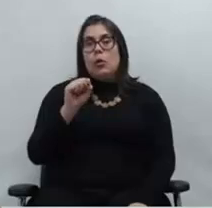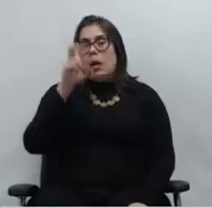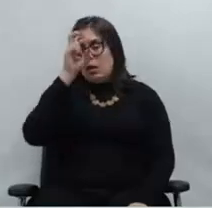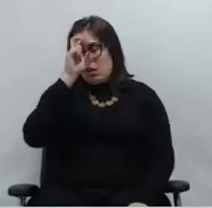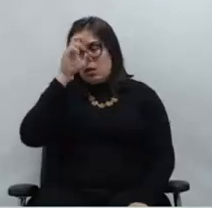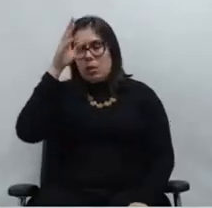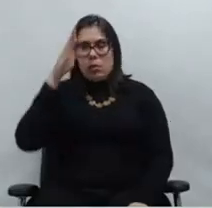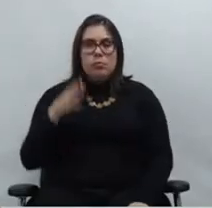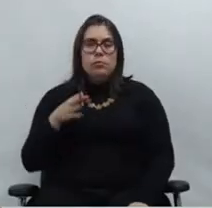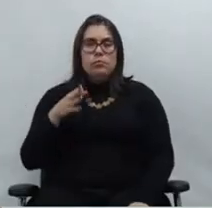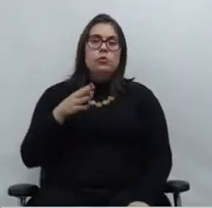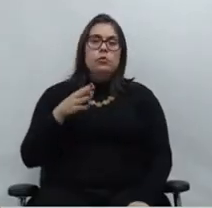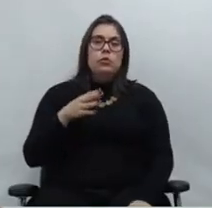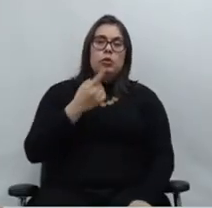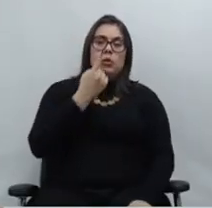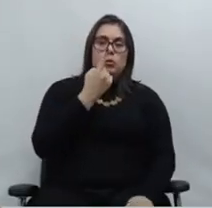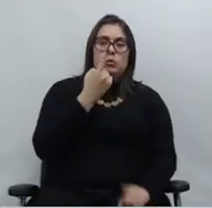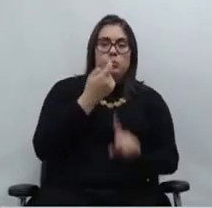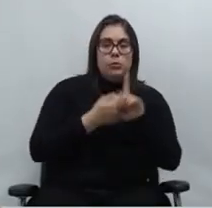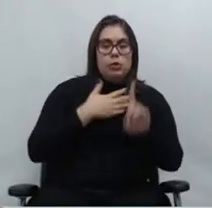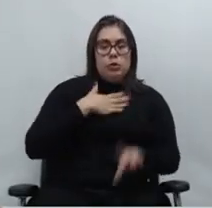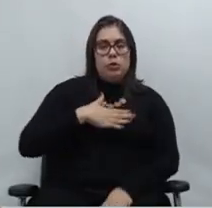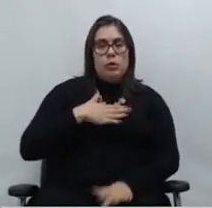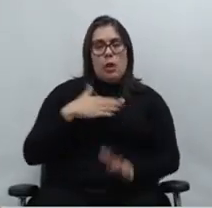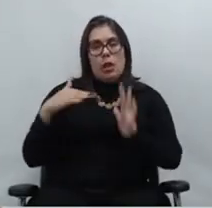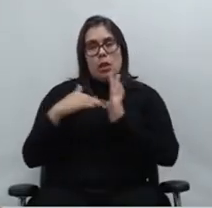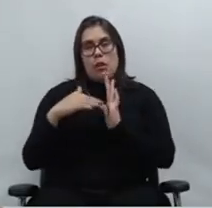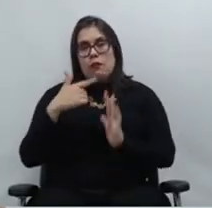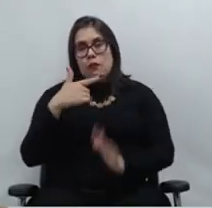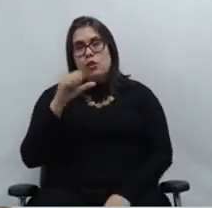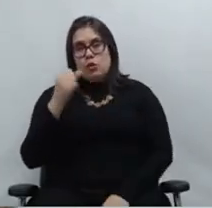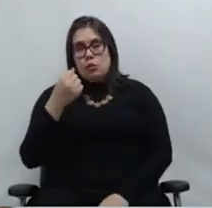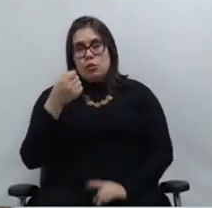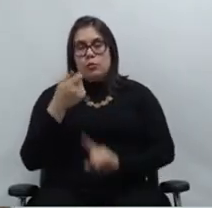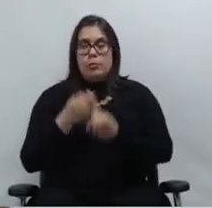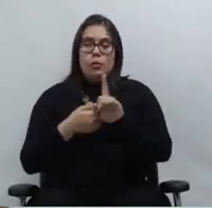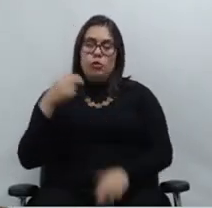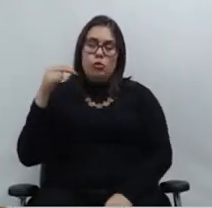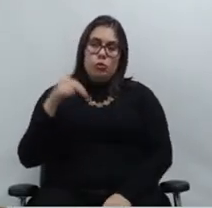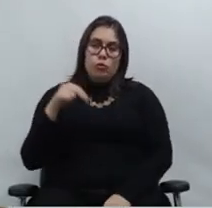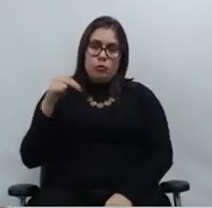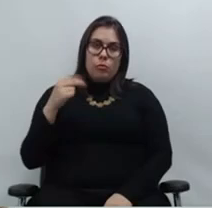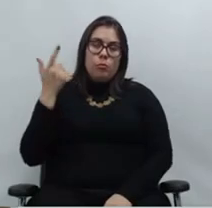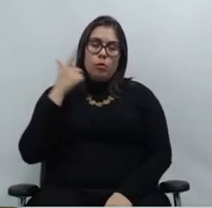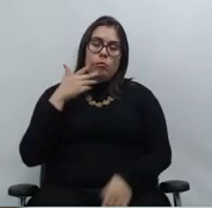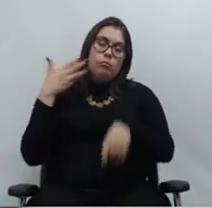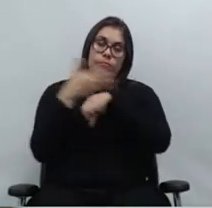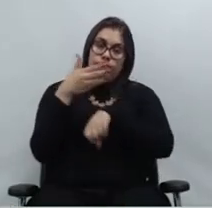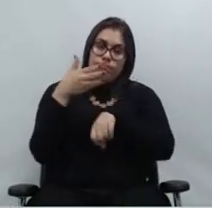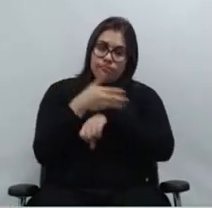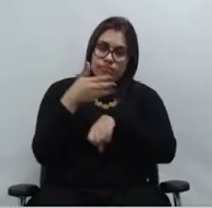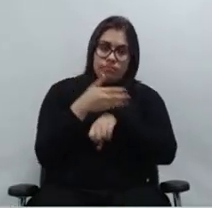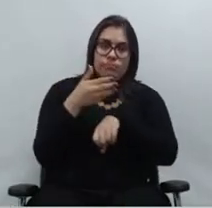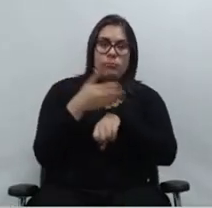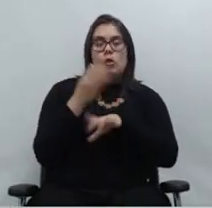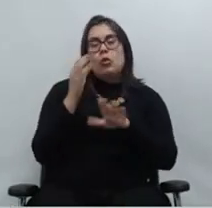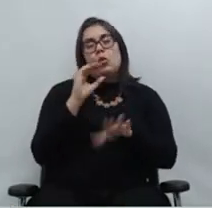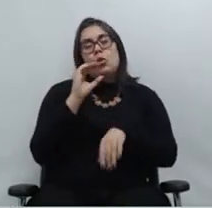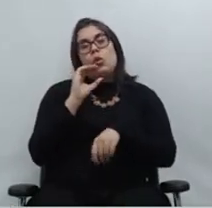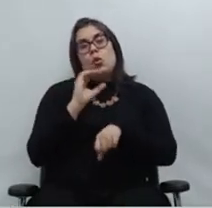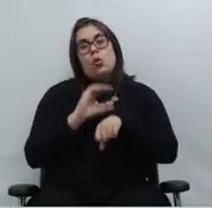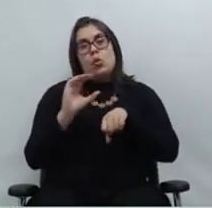quintas-feiras, no período de 1 de agosto a 28 de novembro de 2024, para frequentar a atividade discente vinculada a curso de